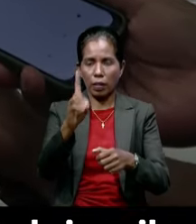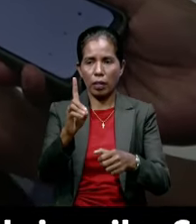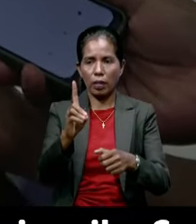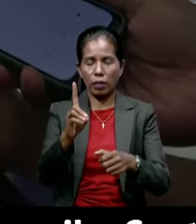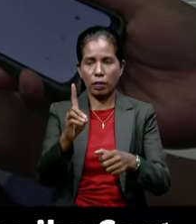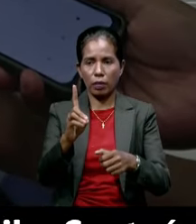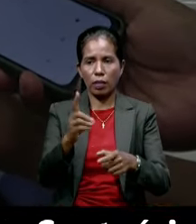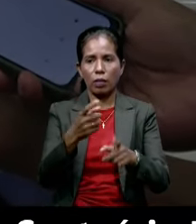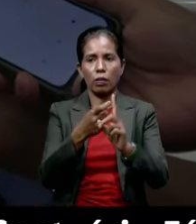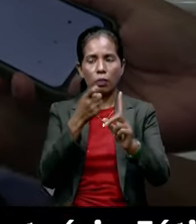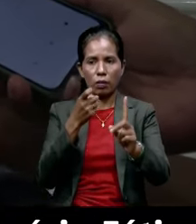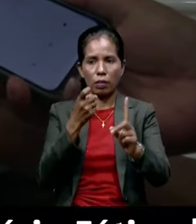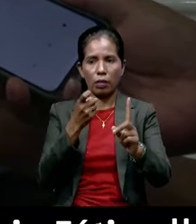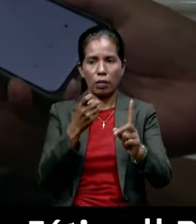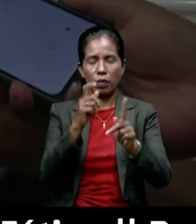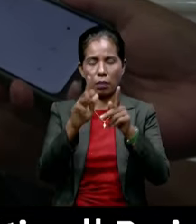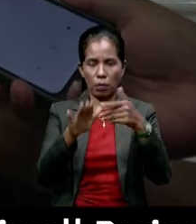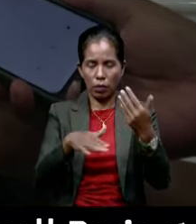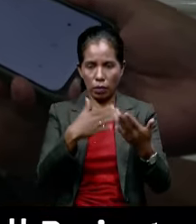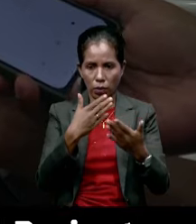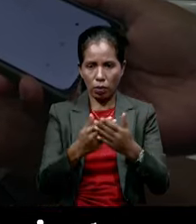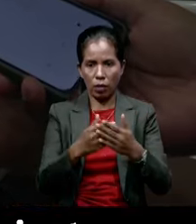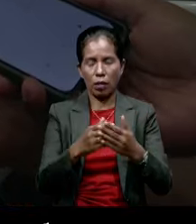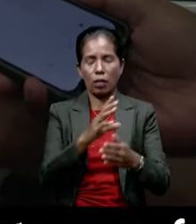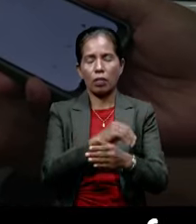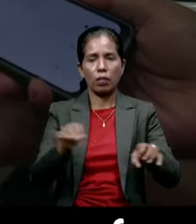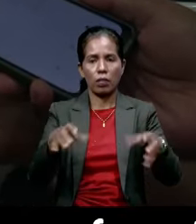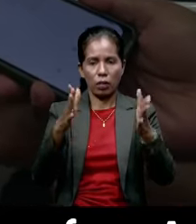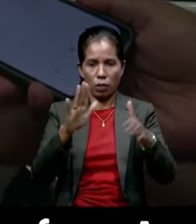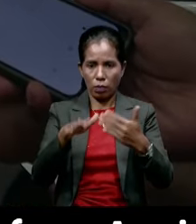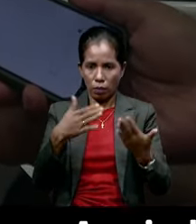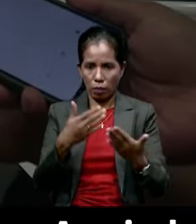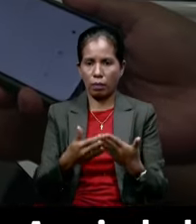remuneração husi entidades empregadores no trabalhadores.